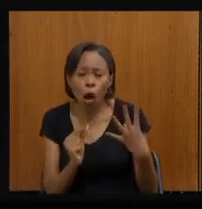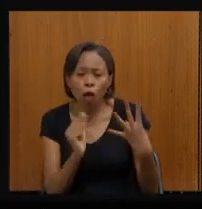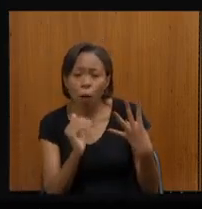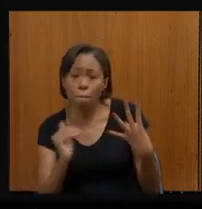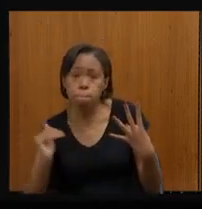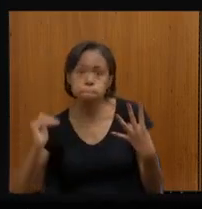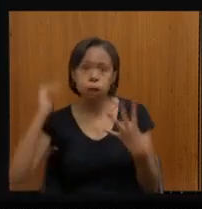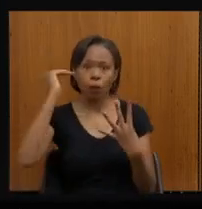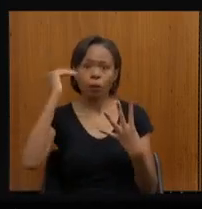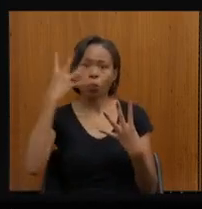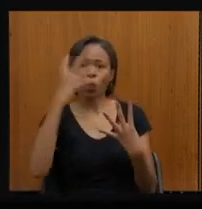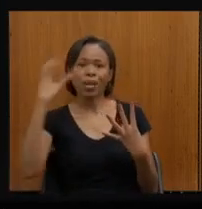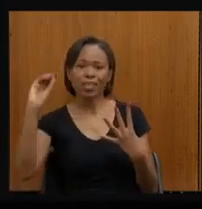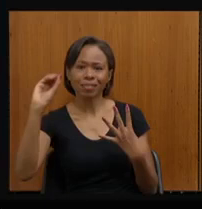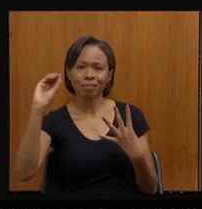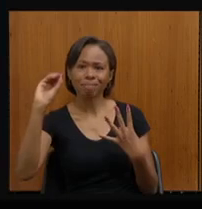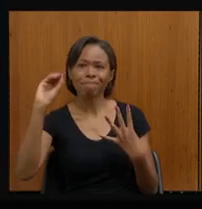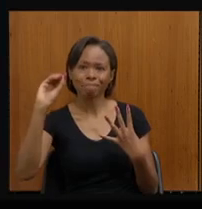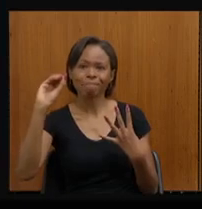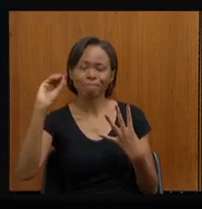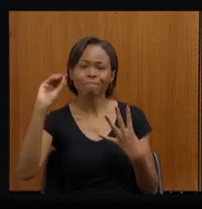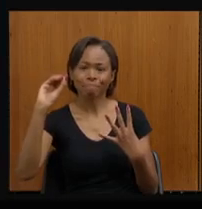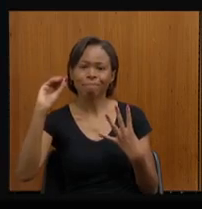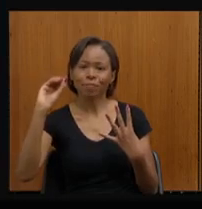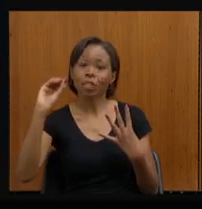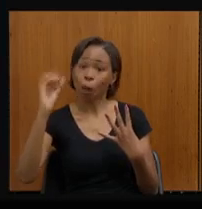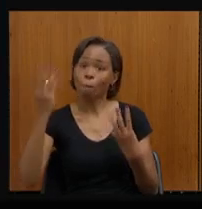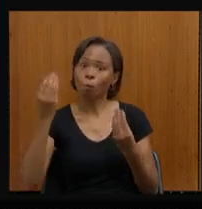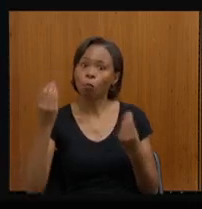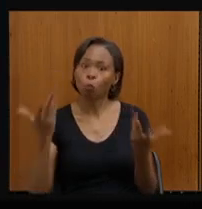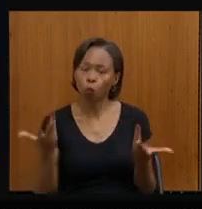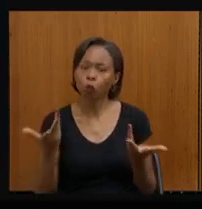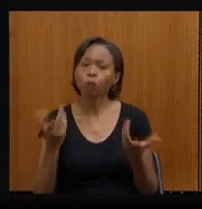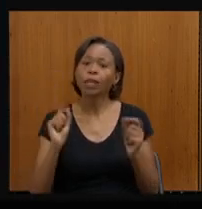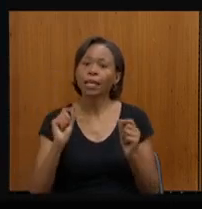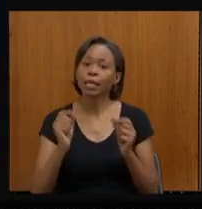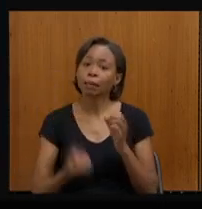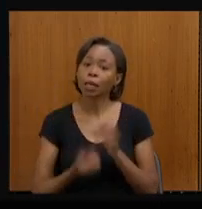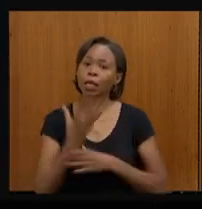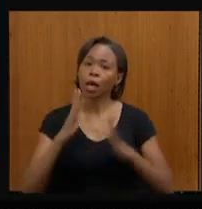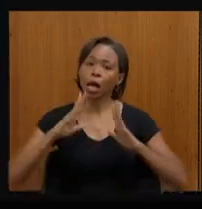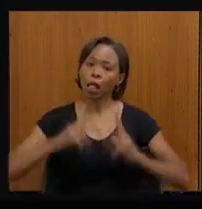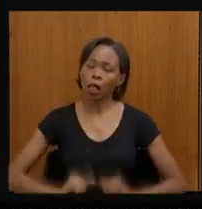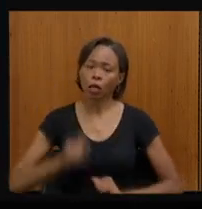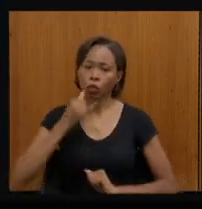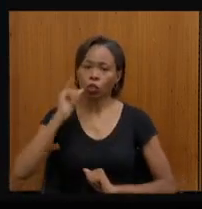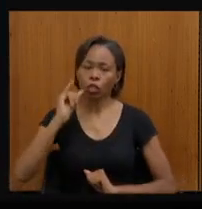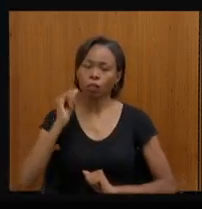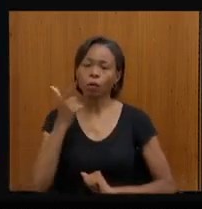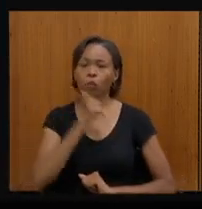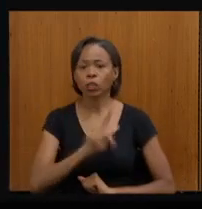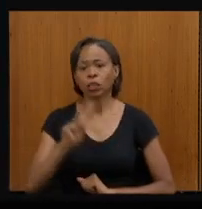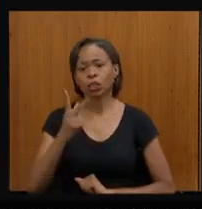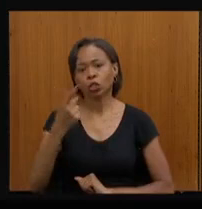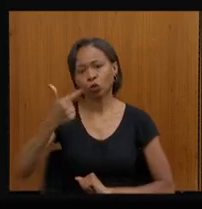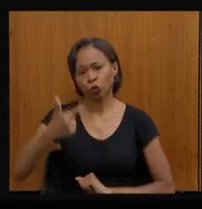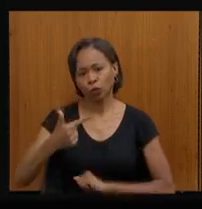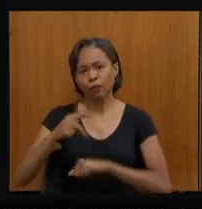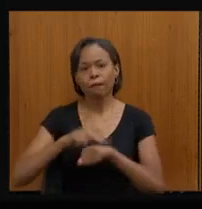é é uma iniciativa grande dizer a conseguir um para que a gente possa também ter o hidrogênio próximo